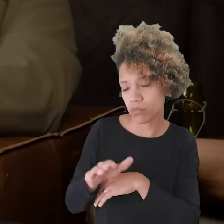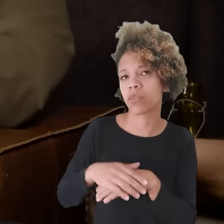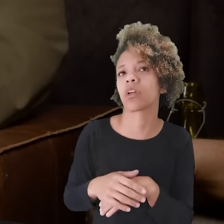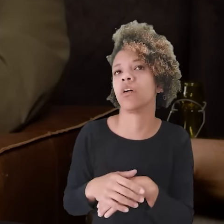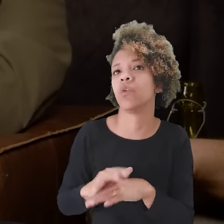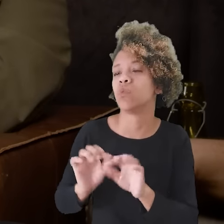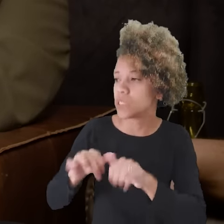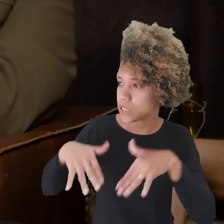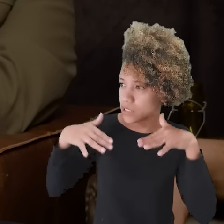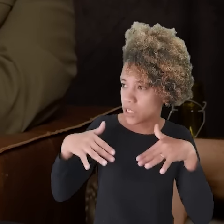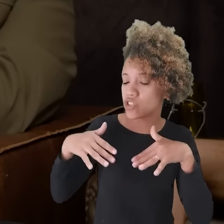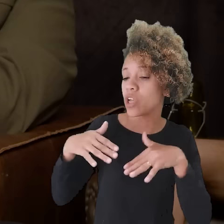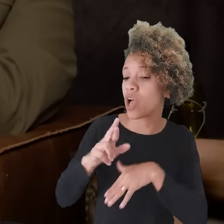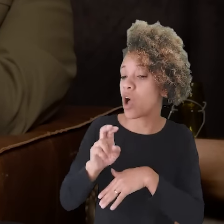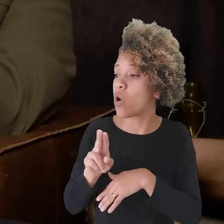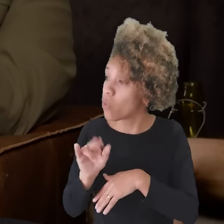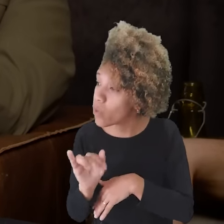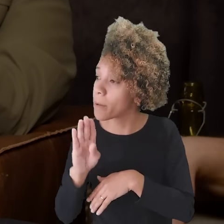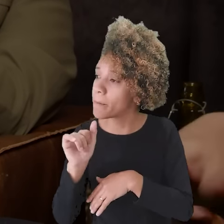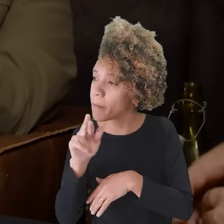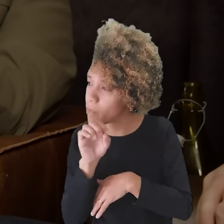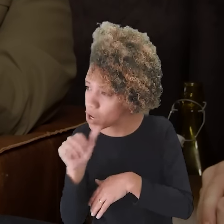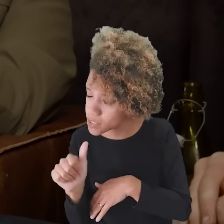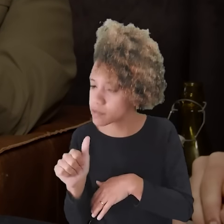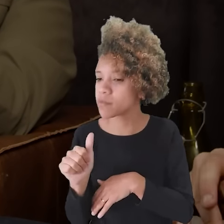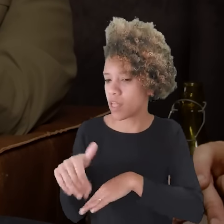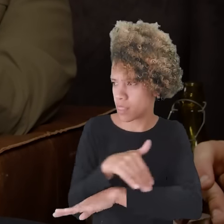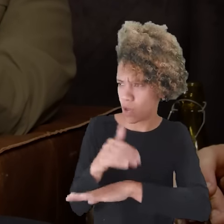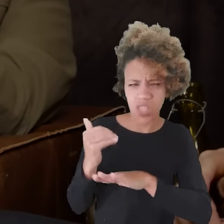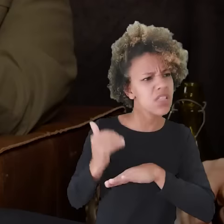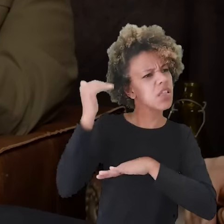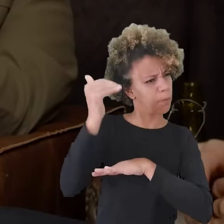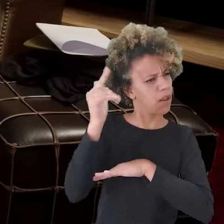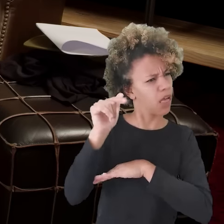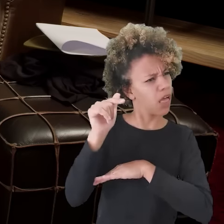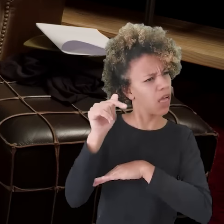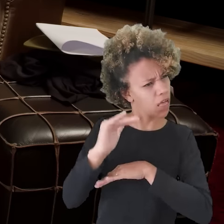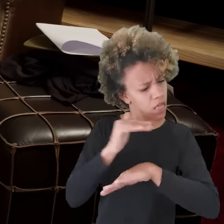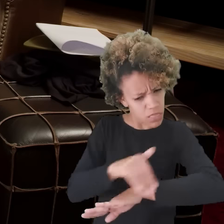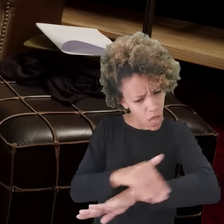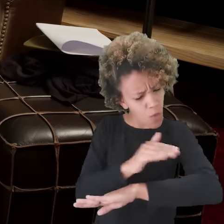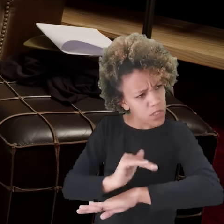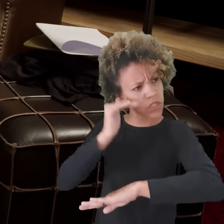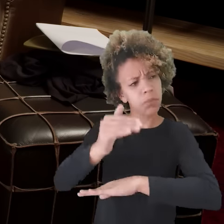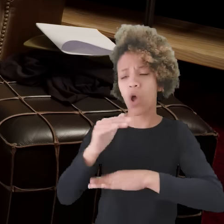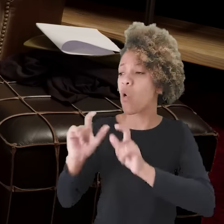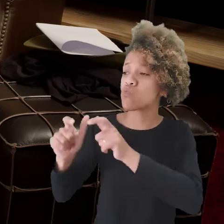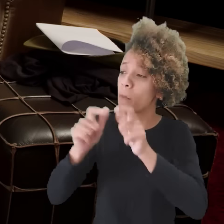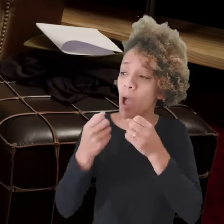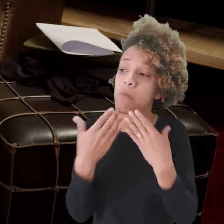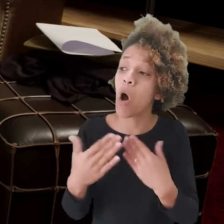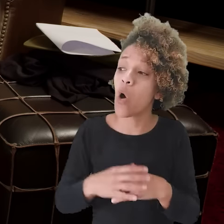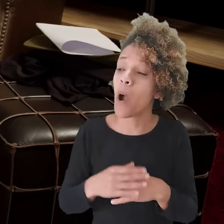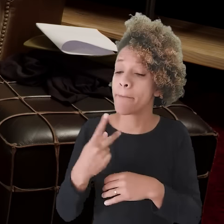o estado fica na na Rui Barbosa que é uma na Rocinha né na roça Silva na Rosa Silva que é um bairro